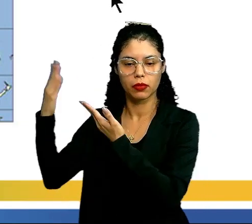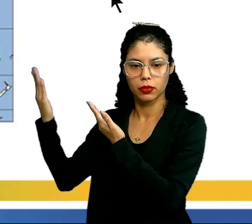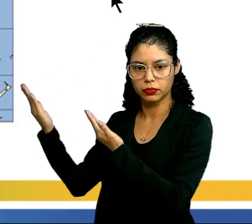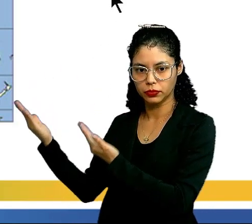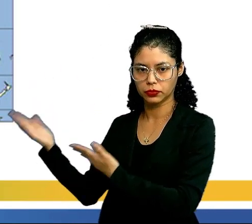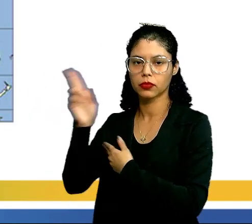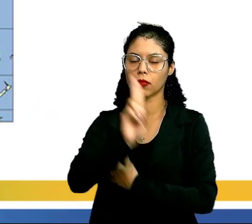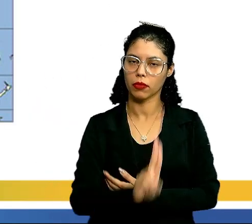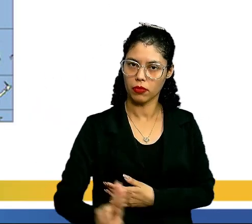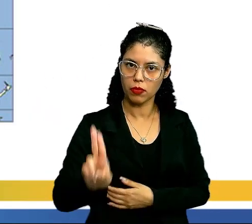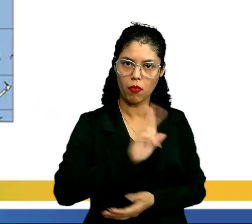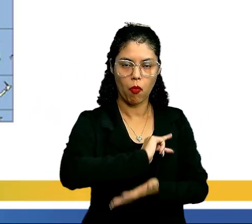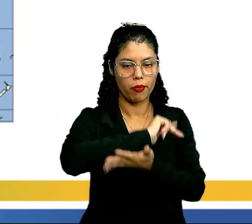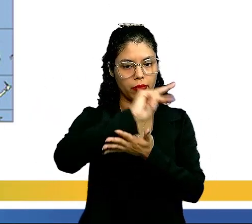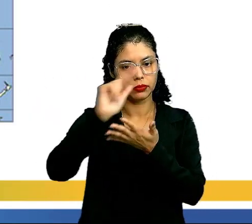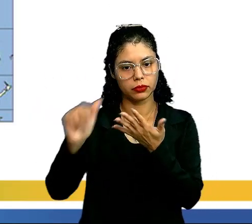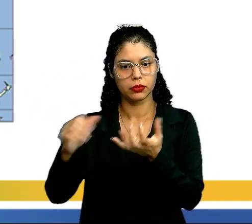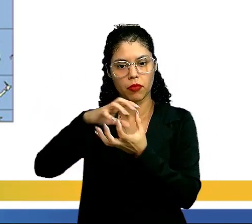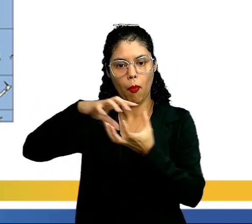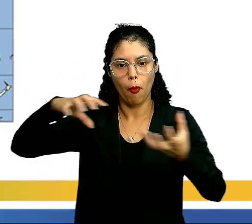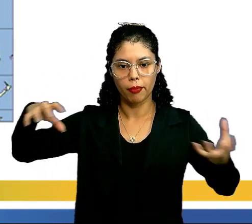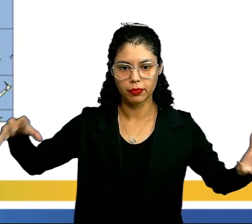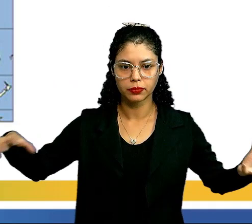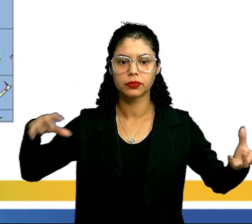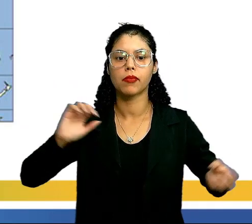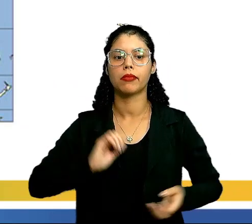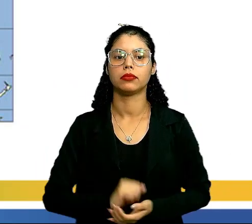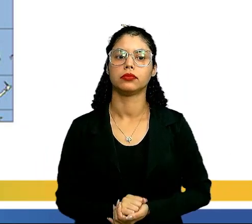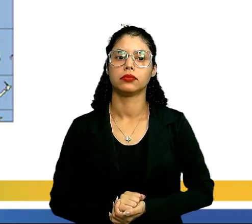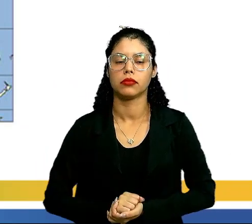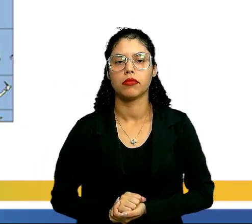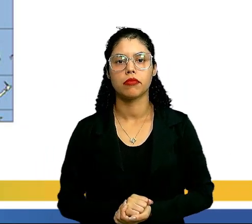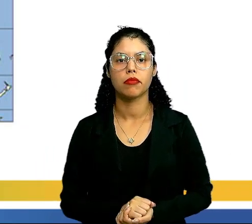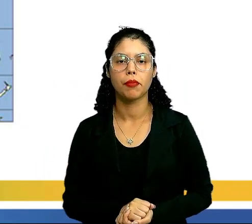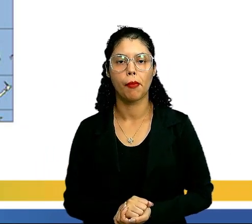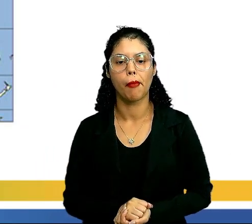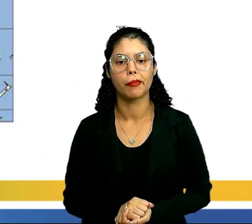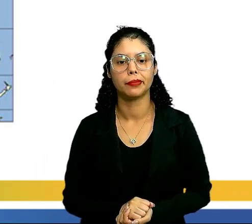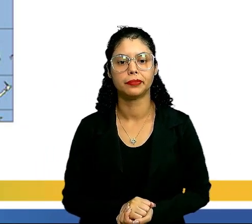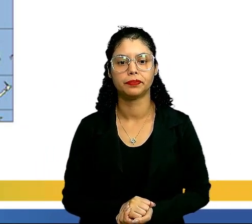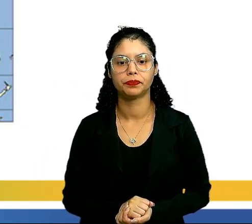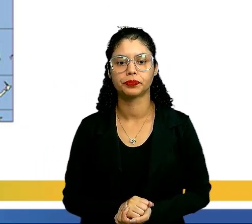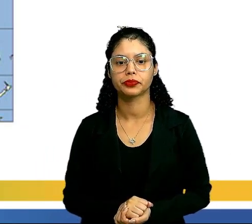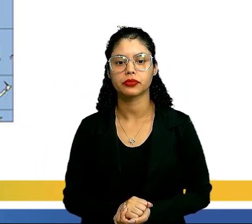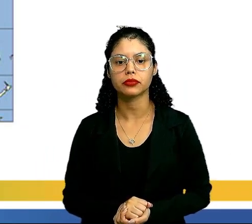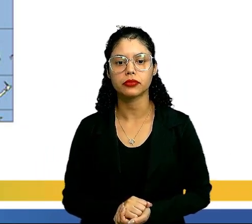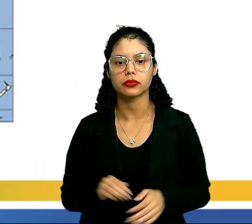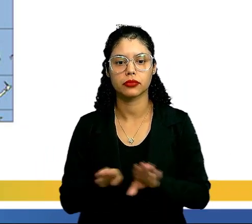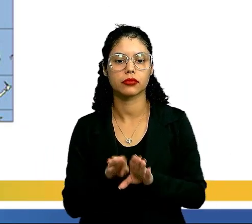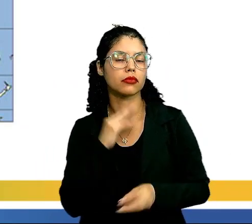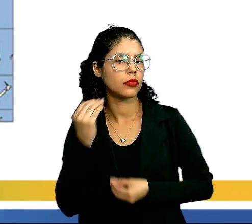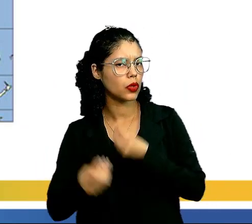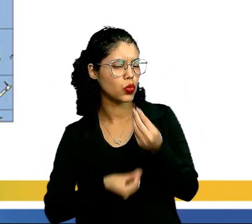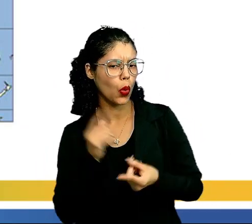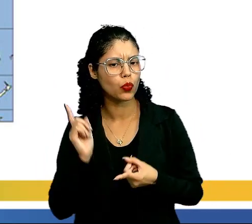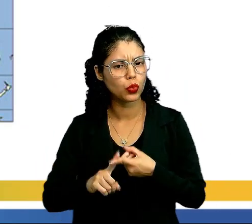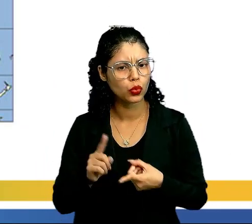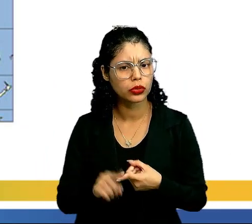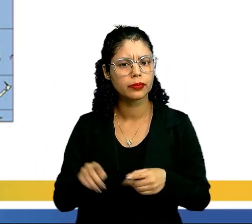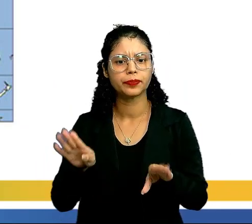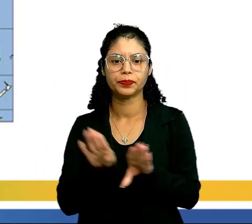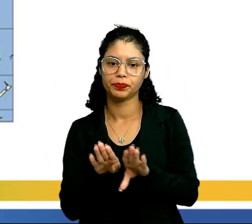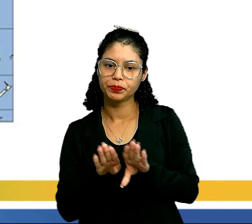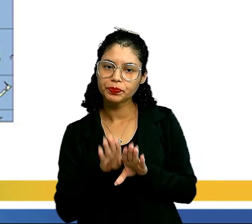representar todos os continentes, todas as massas continentais terrestres. Então, por que ela é chamada de